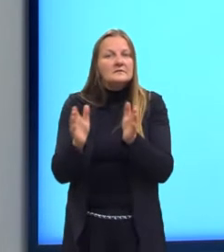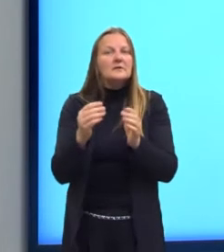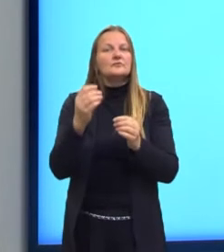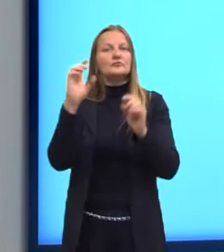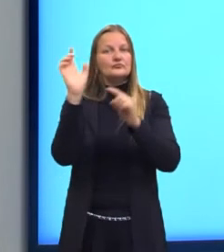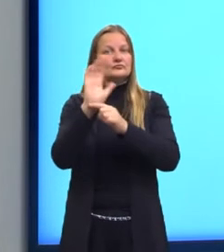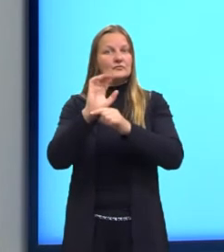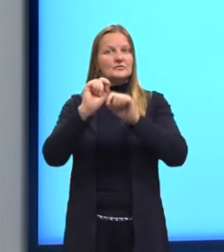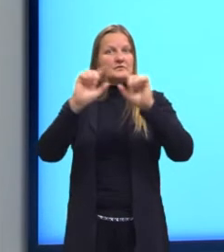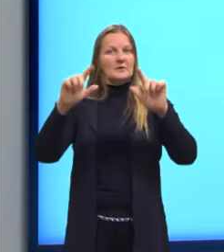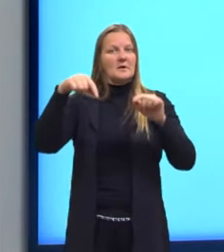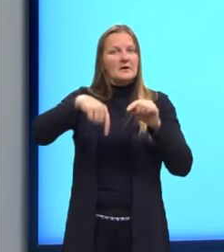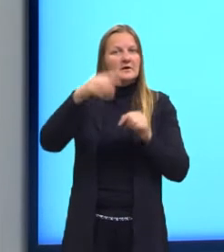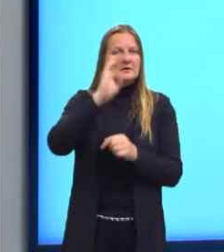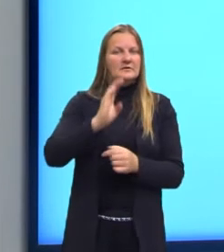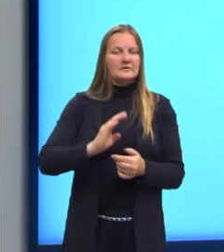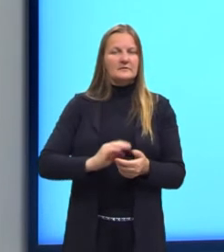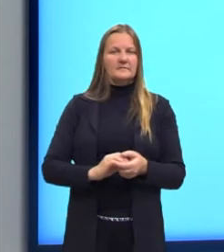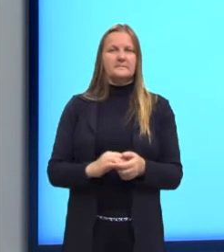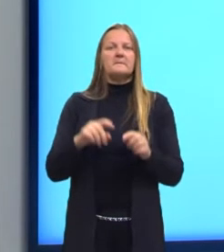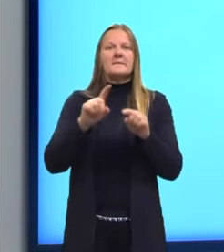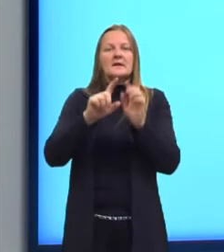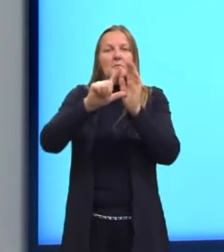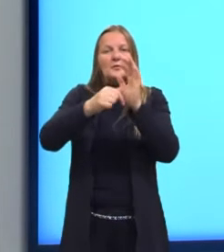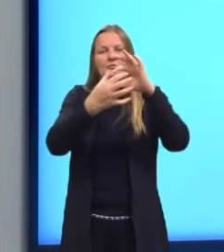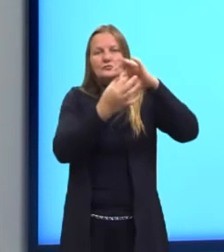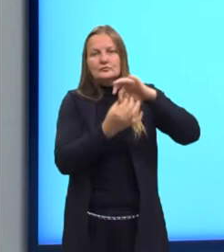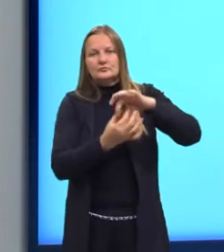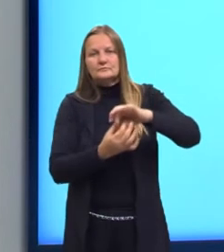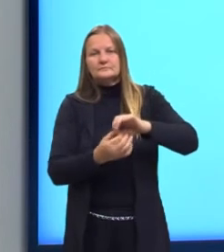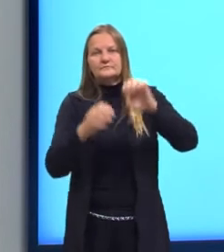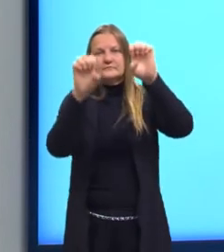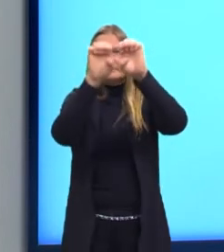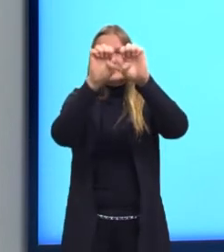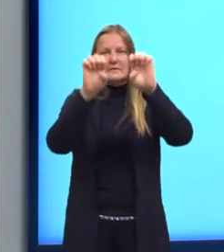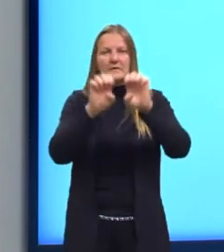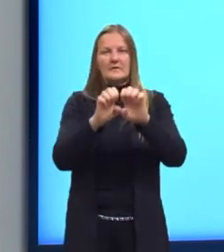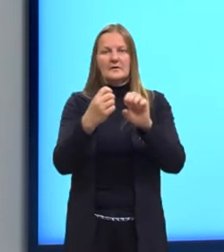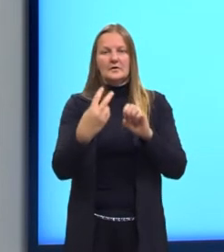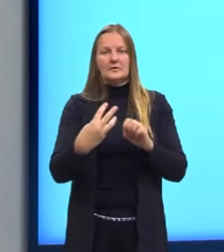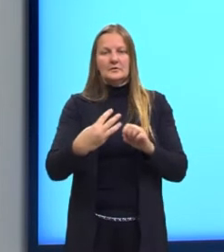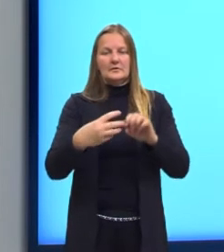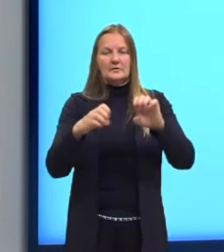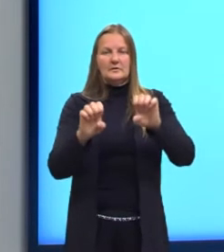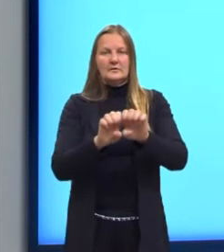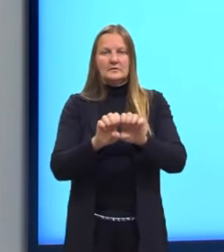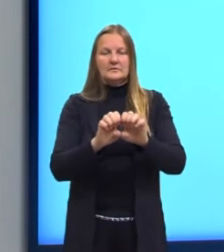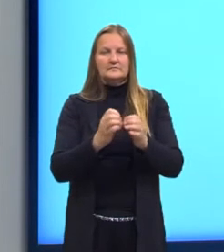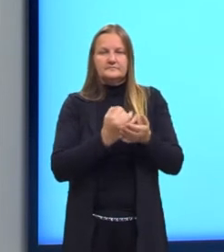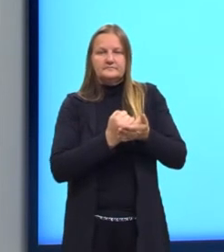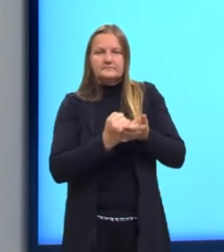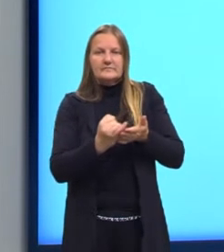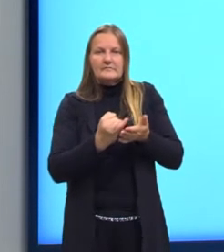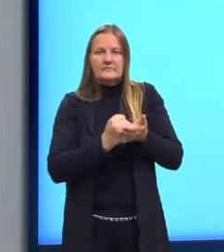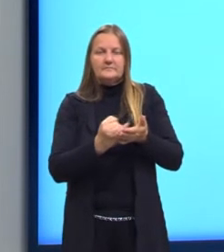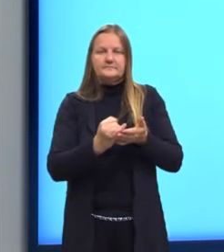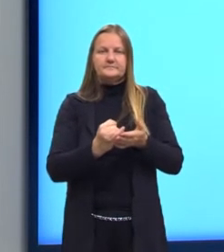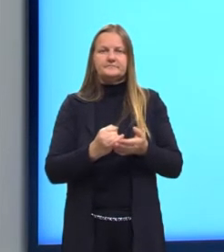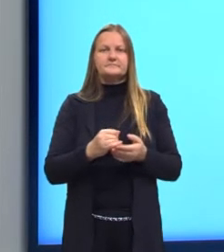e a gente tem a continuidade que é o último período dessa introdução